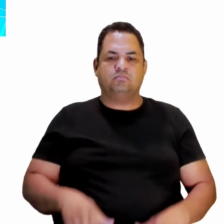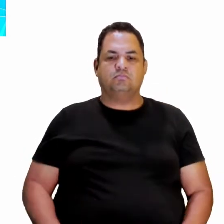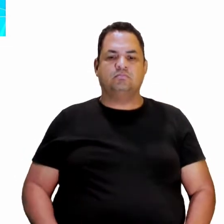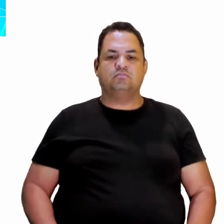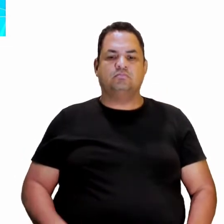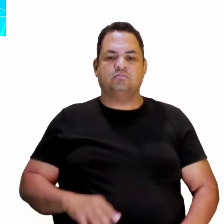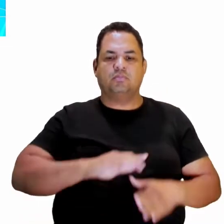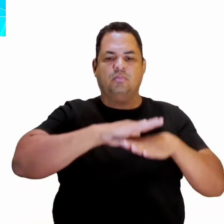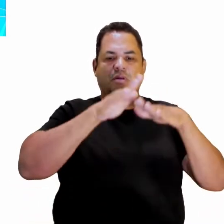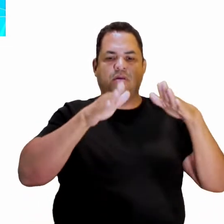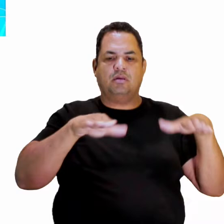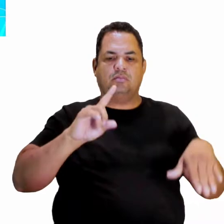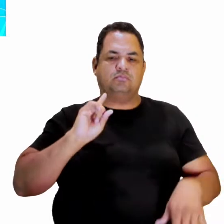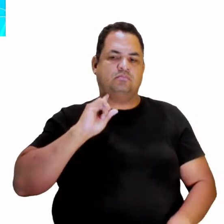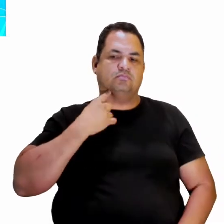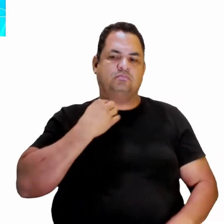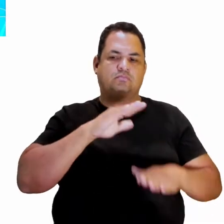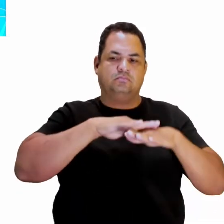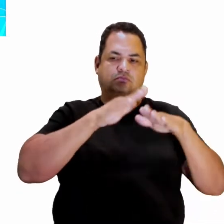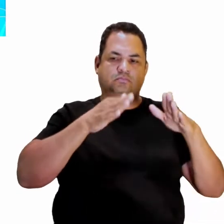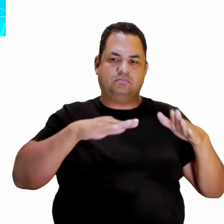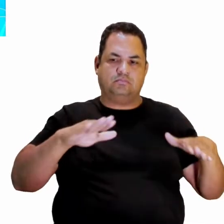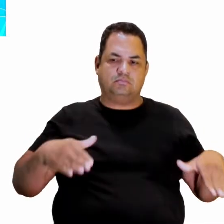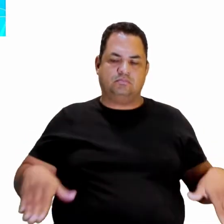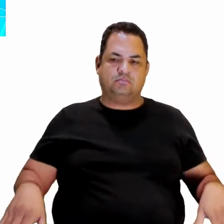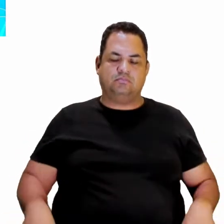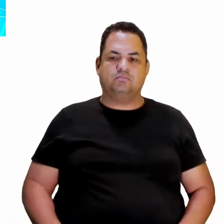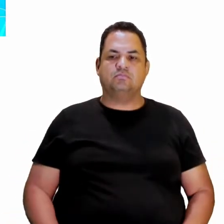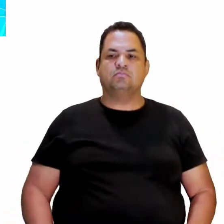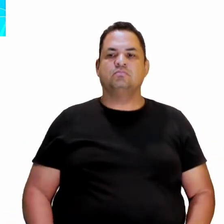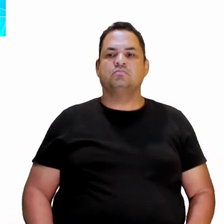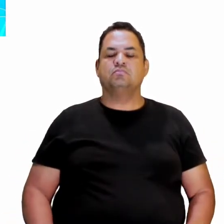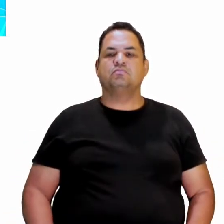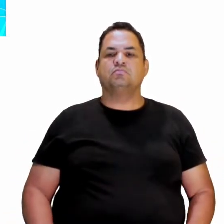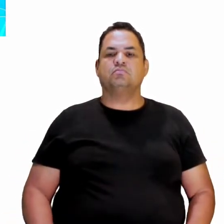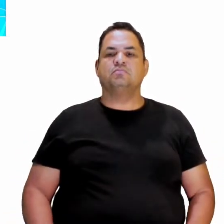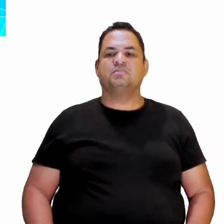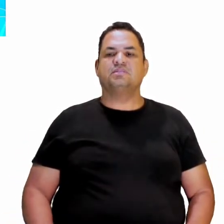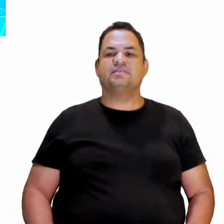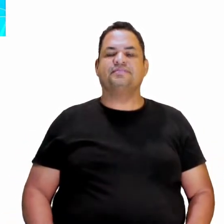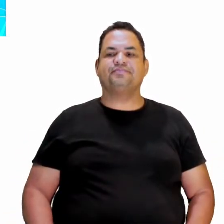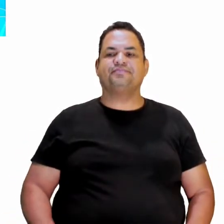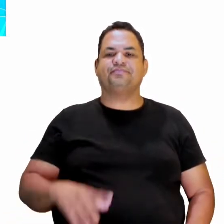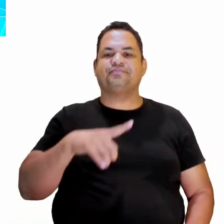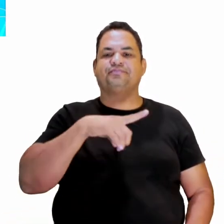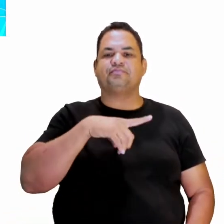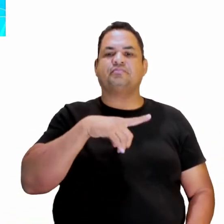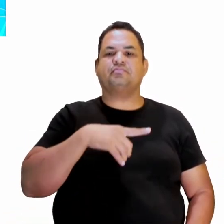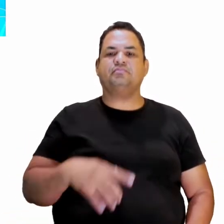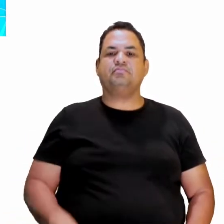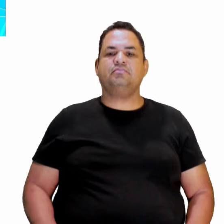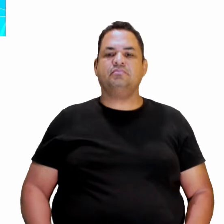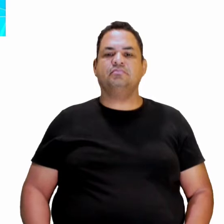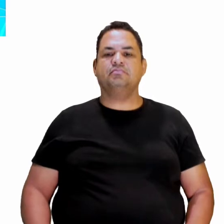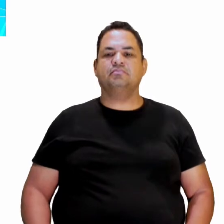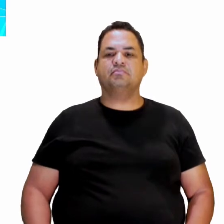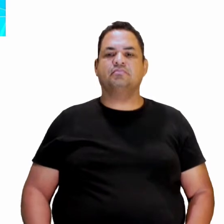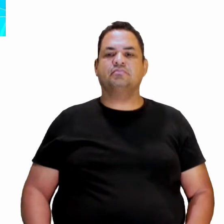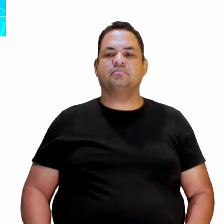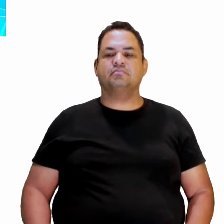do mar. E a última, por enquanto, aqui deste slide, temos aí o